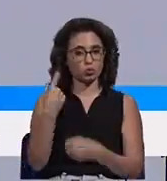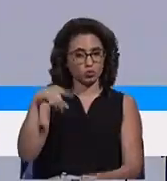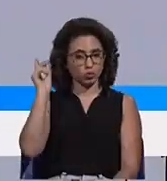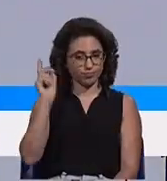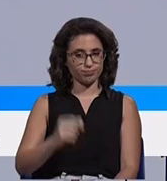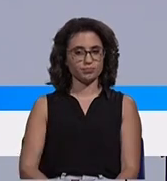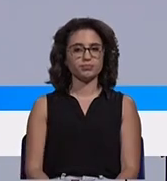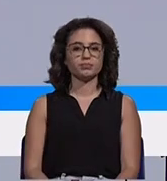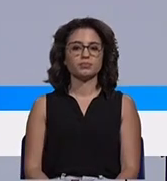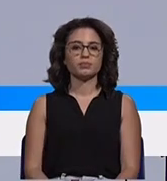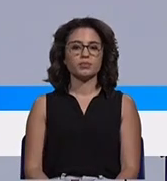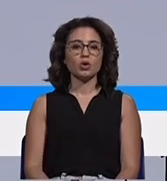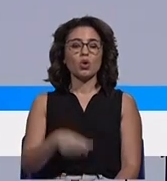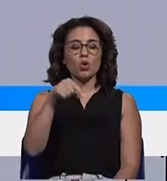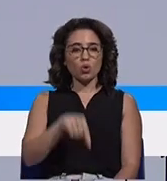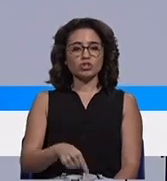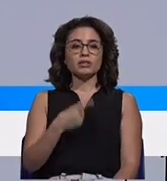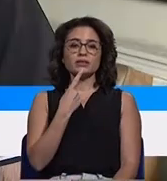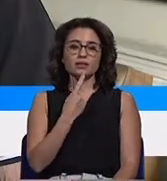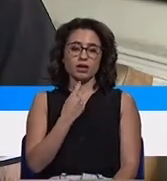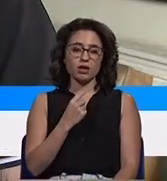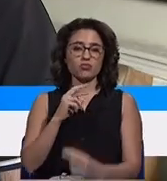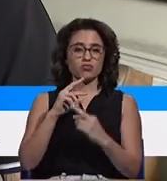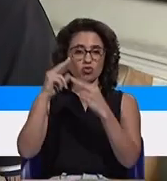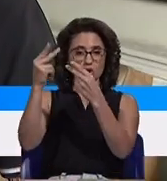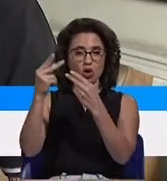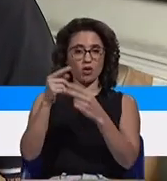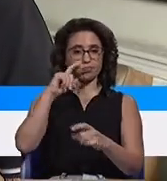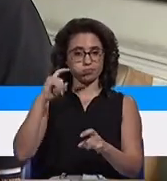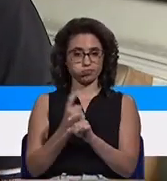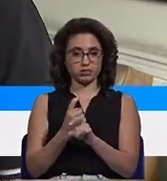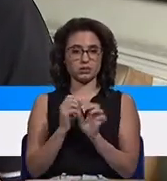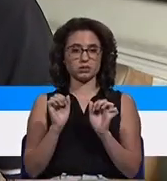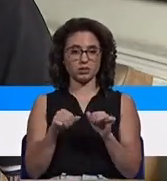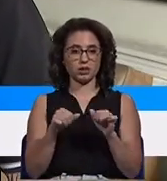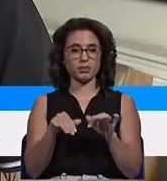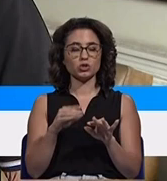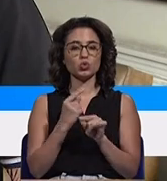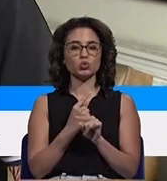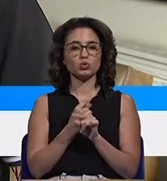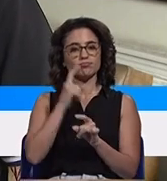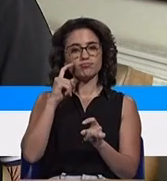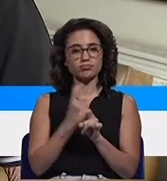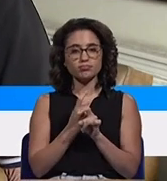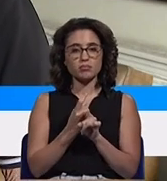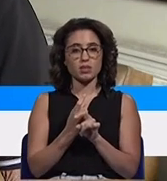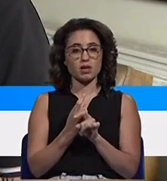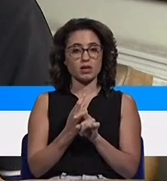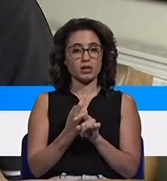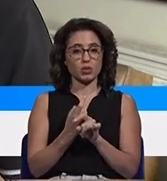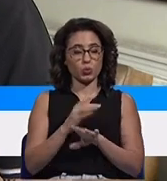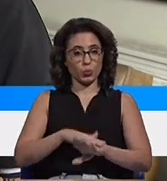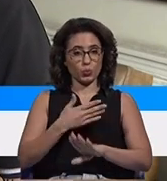a entrada na Inglaterra é mais rigorosa e onde as coisas são mais rigorosas, geralmente os tipos